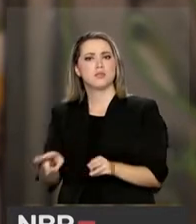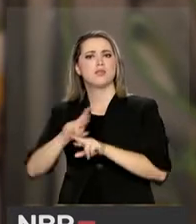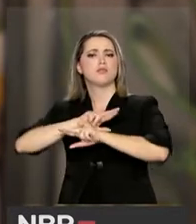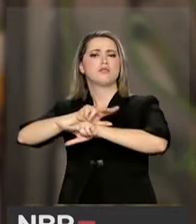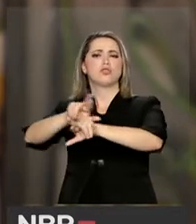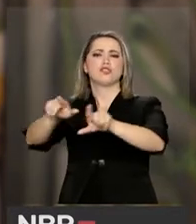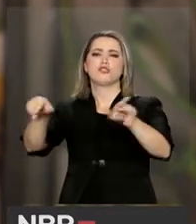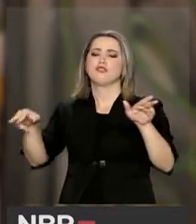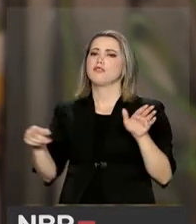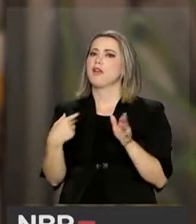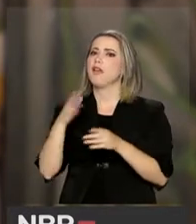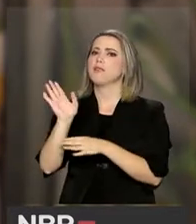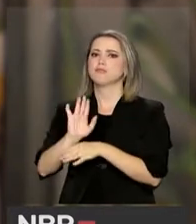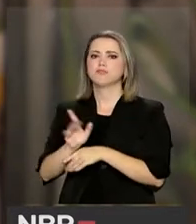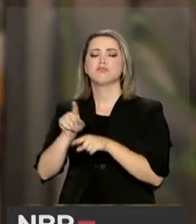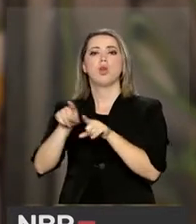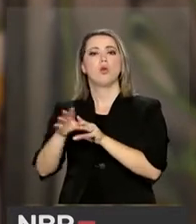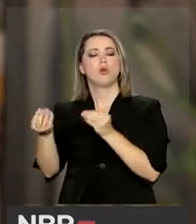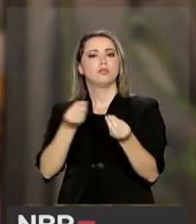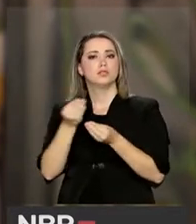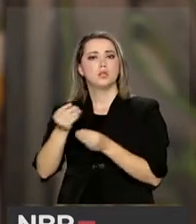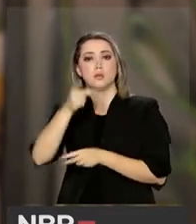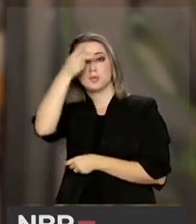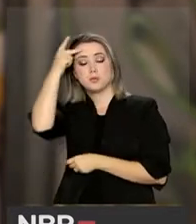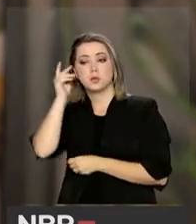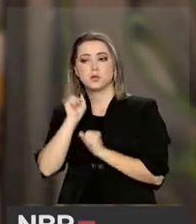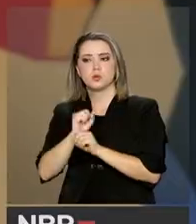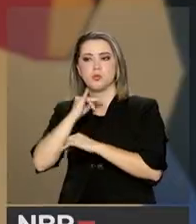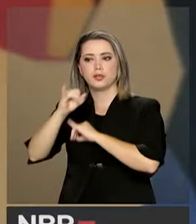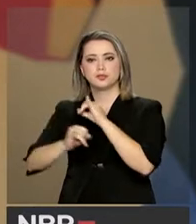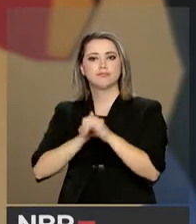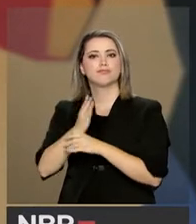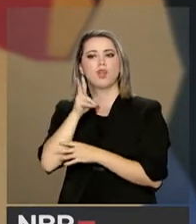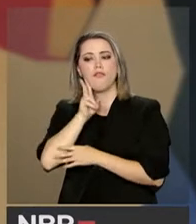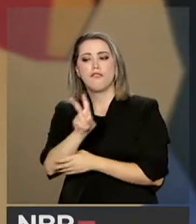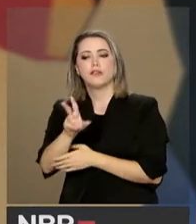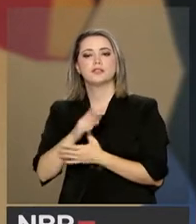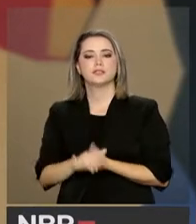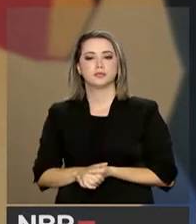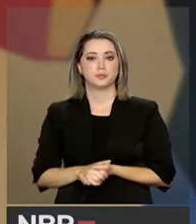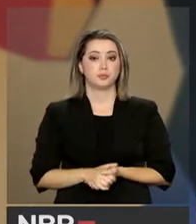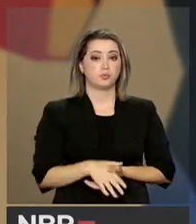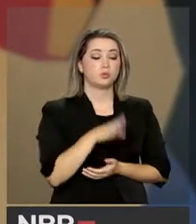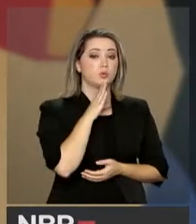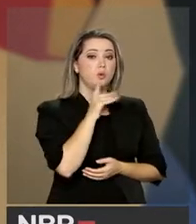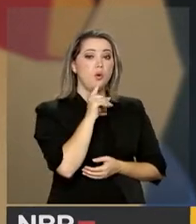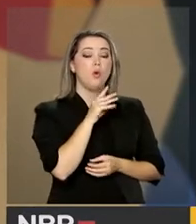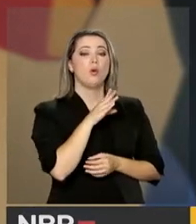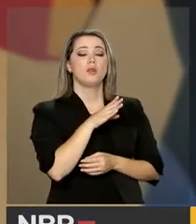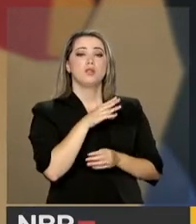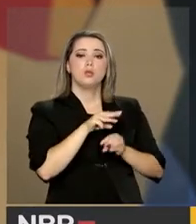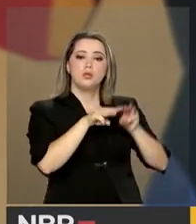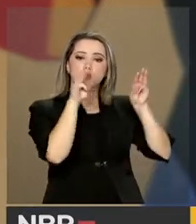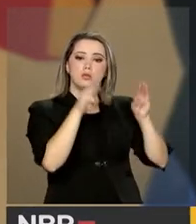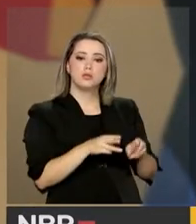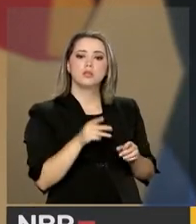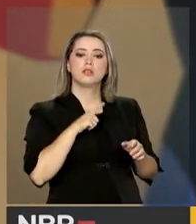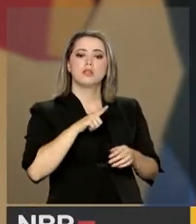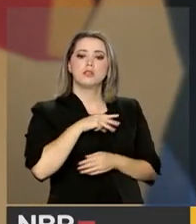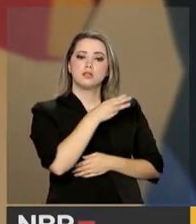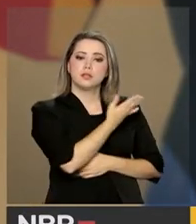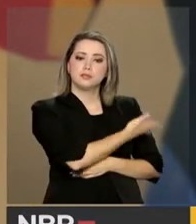de episódios. Como o público faz para acessar? O Conhecendo Museus está disponível em site